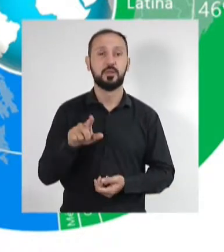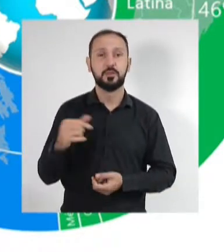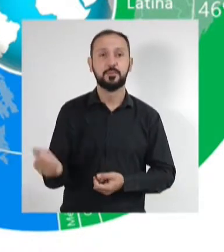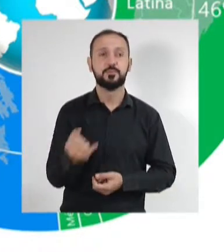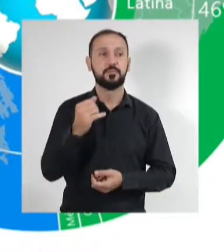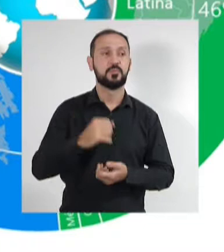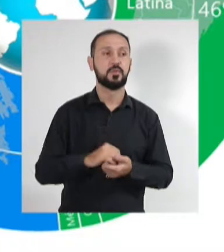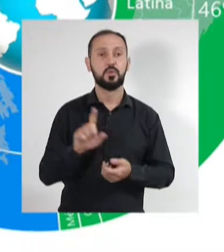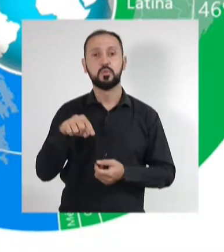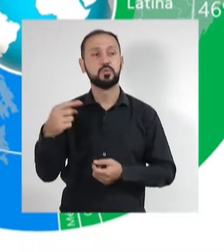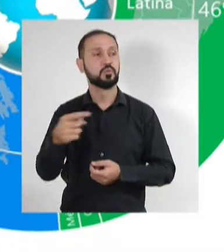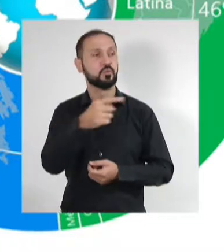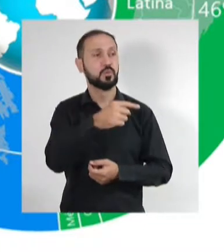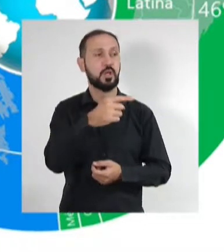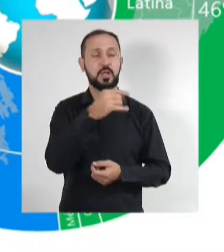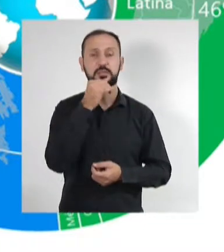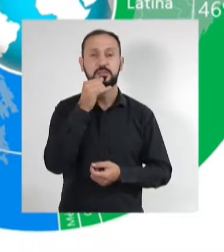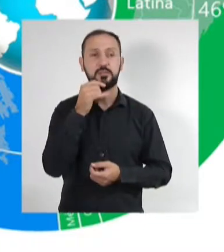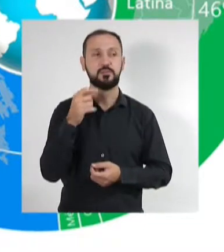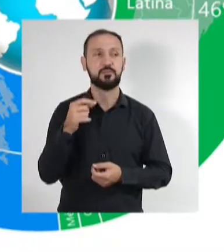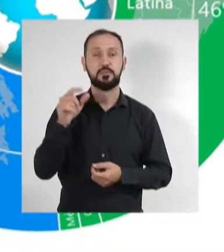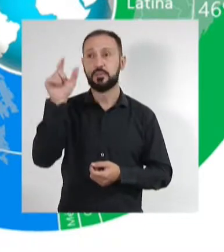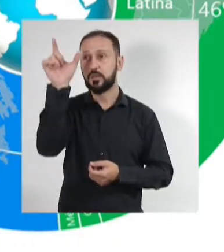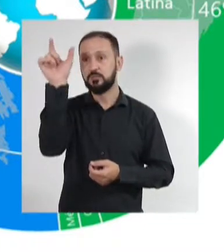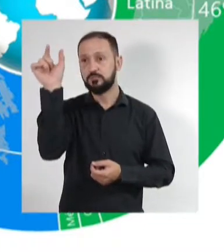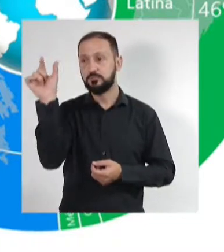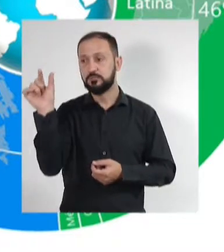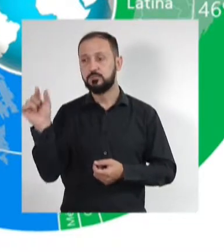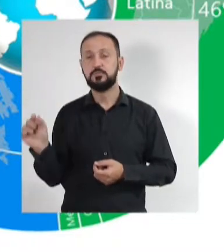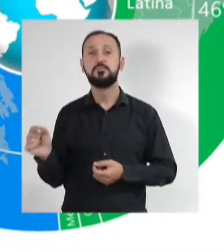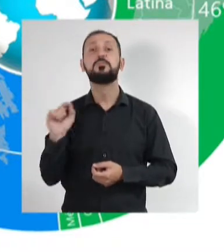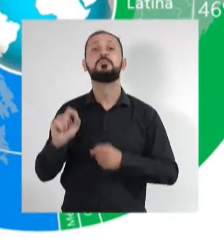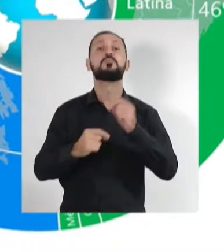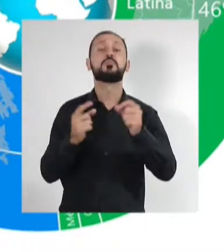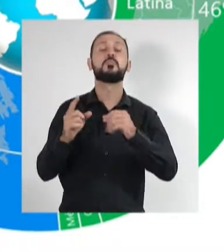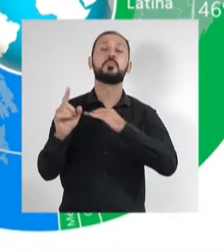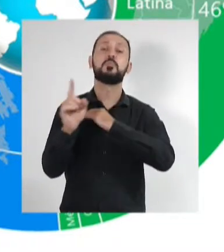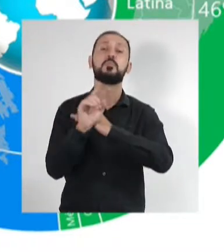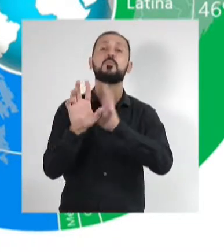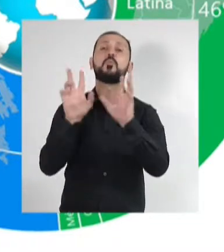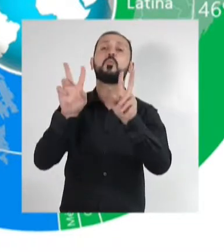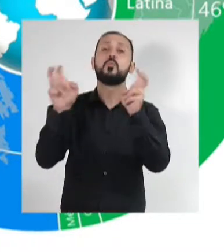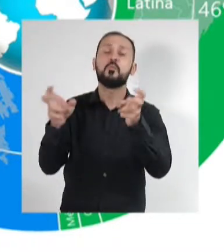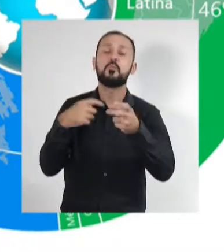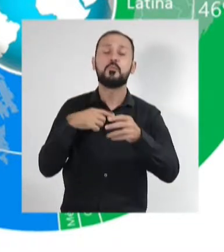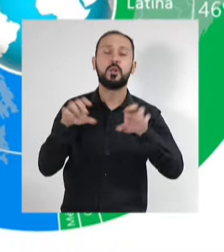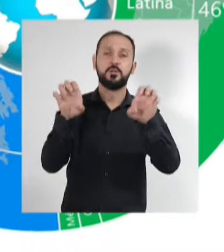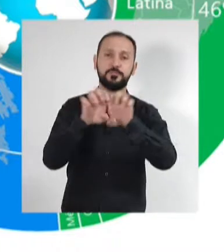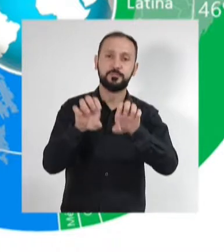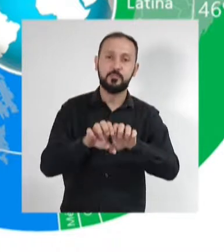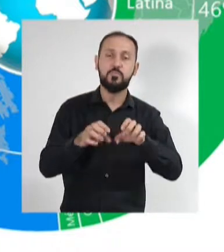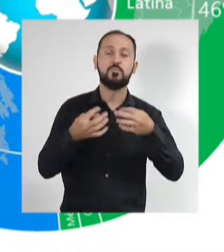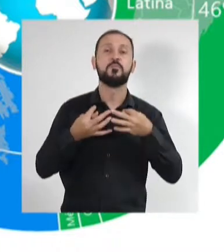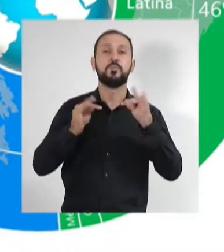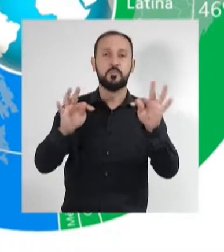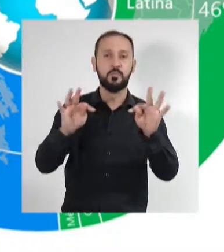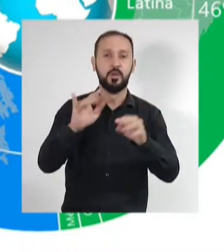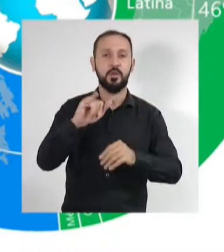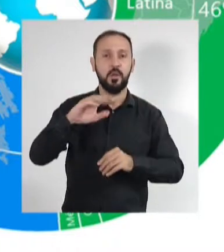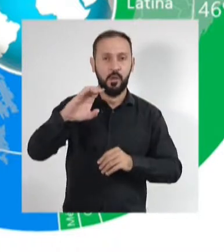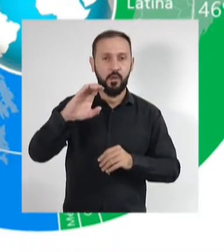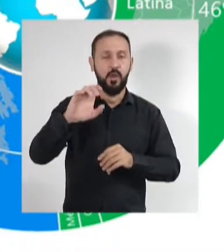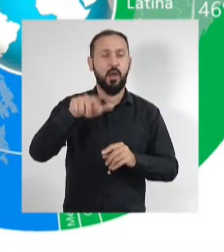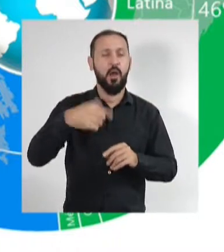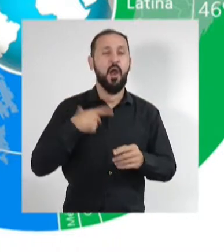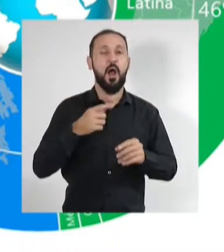destacar. E ali, do lado, naquelas barras, a gente tem os segmentos de atuação. Infraestrutura de tecnologia da informação e comunicação é